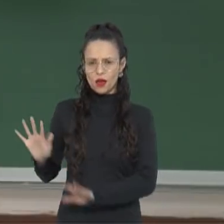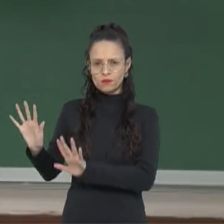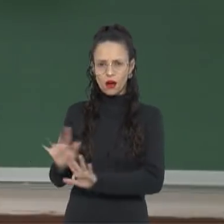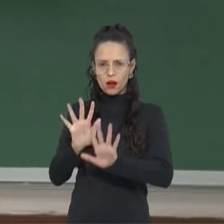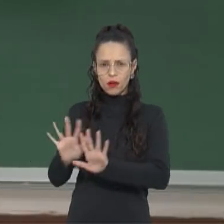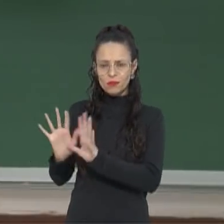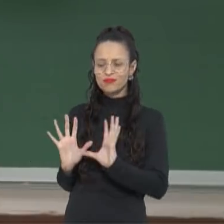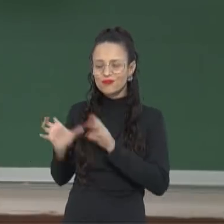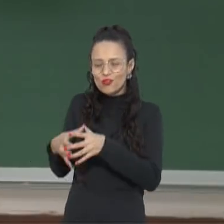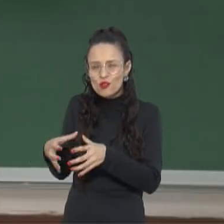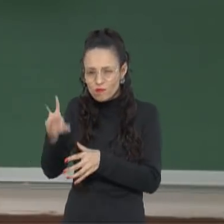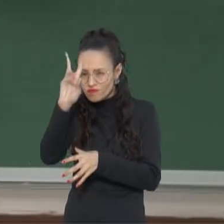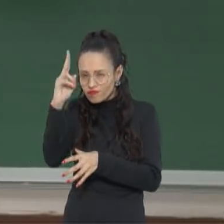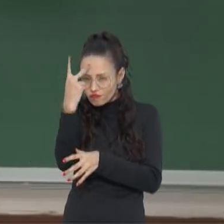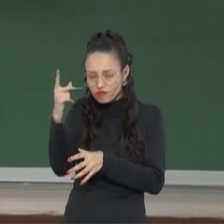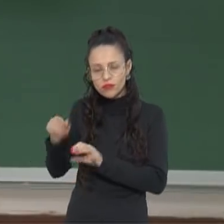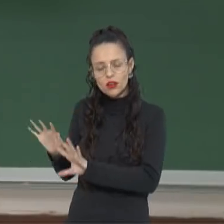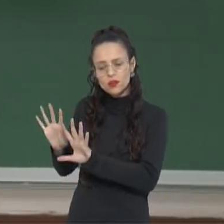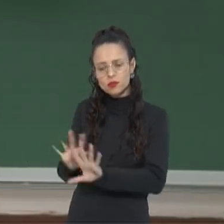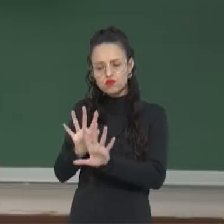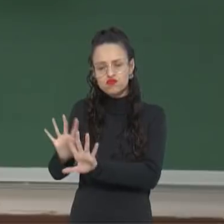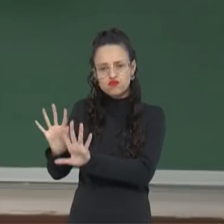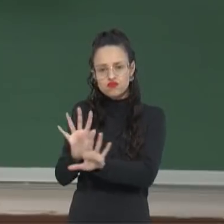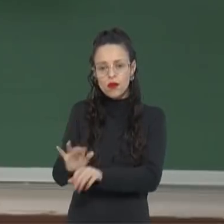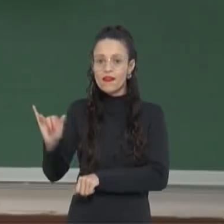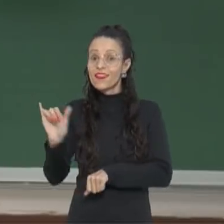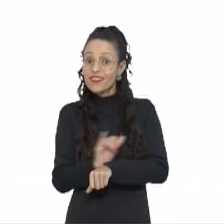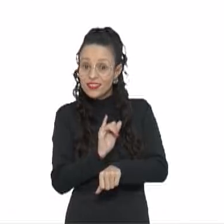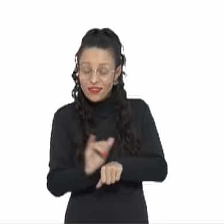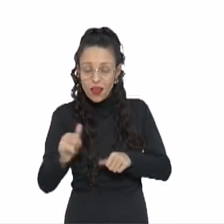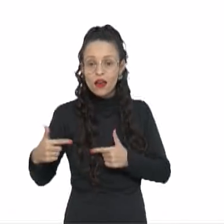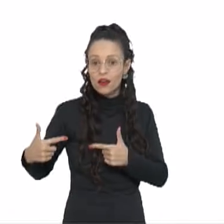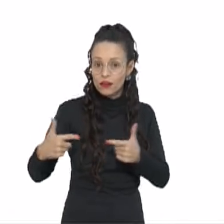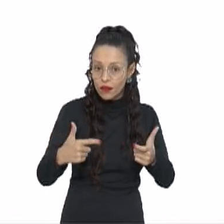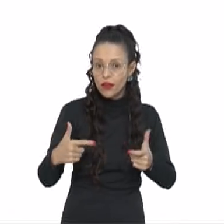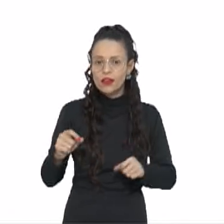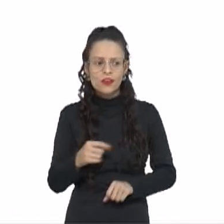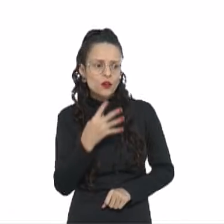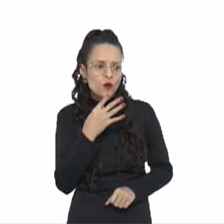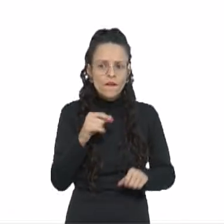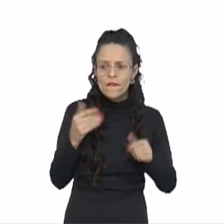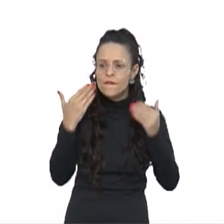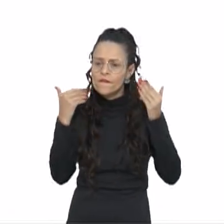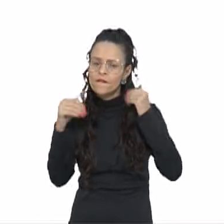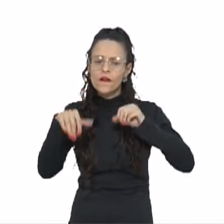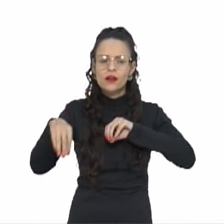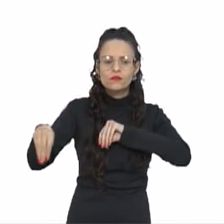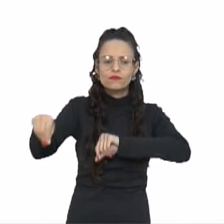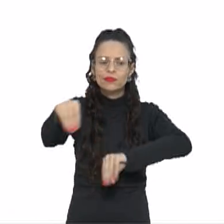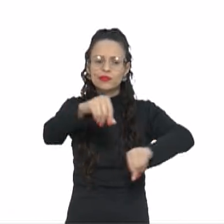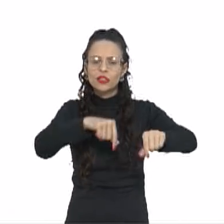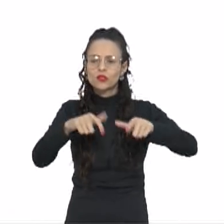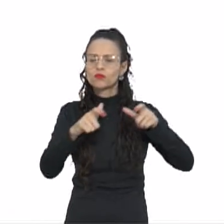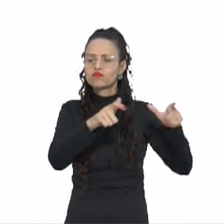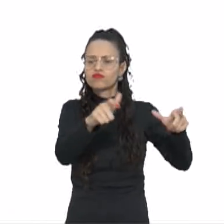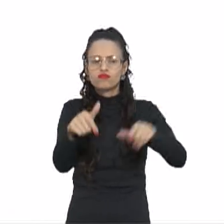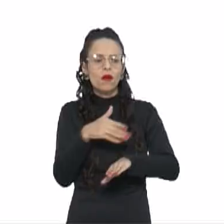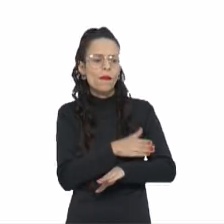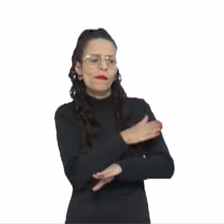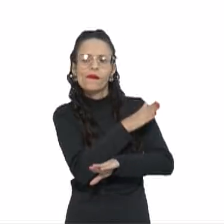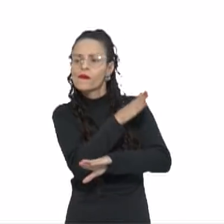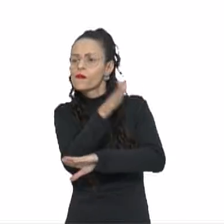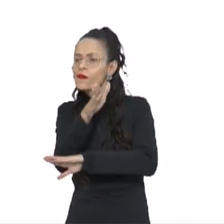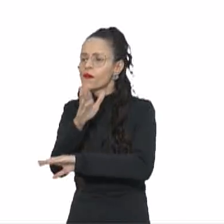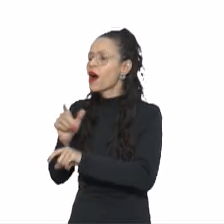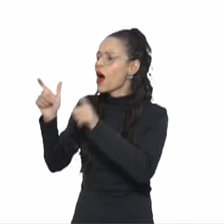atravessando o rio, no meio da floresta, parte dessa tática de guerrilha. Conhecer o território, andar por lugares onde o inimigo tem